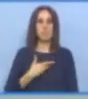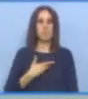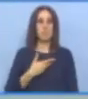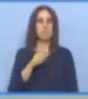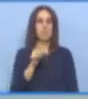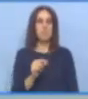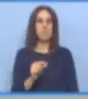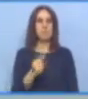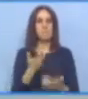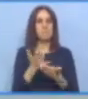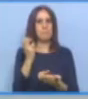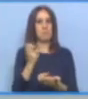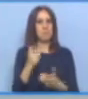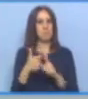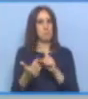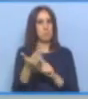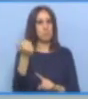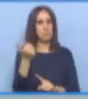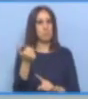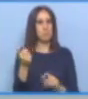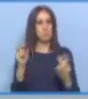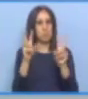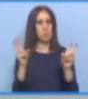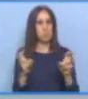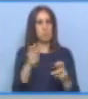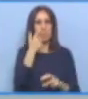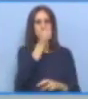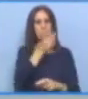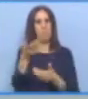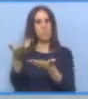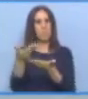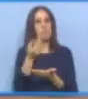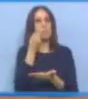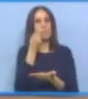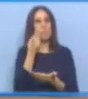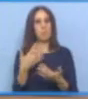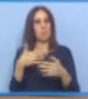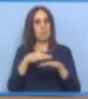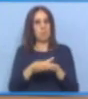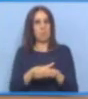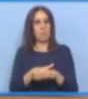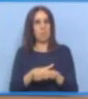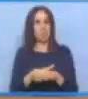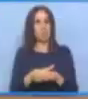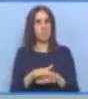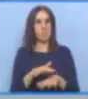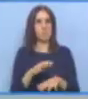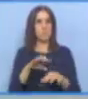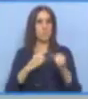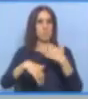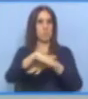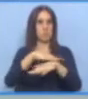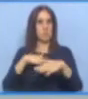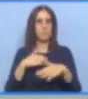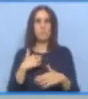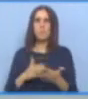e sublinha casos de sucesso, da forma como as pessoas são acolhidas e se integram nas sociedades.